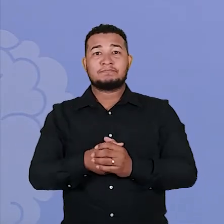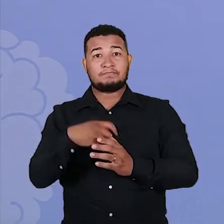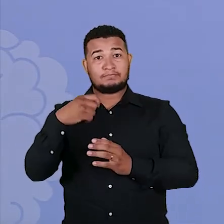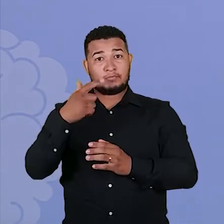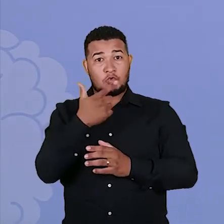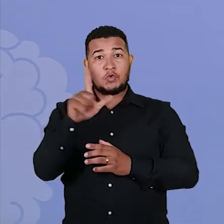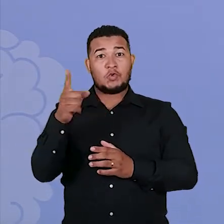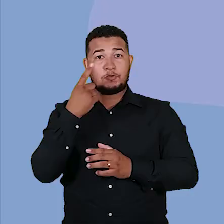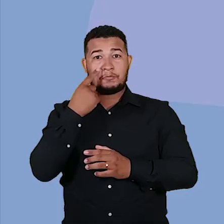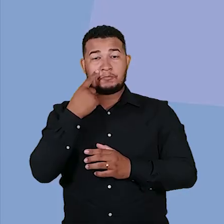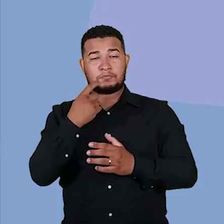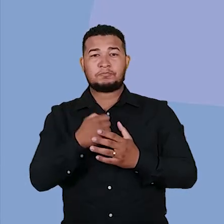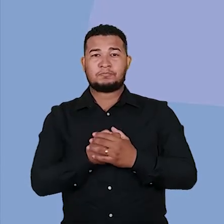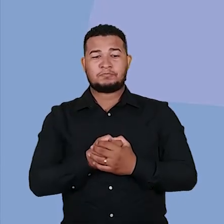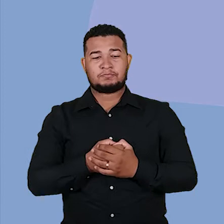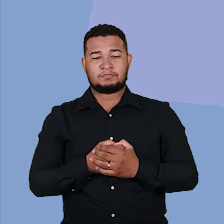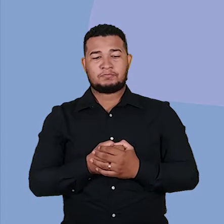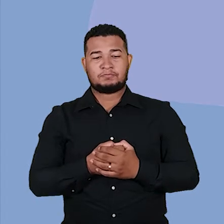para um próximo.